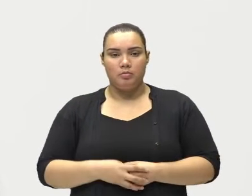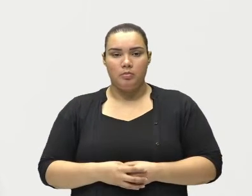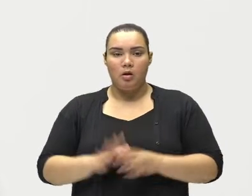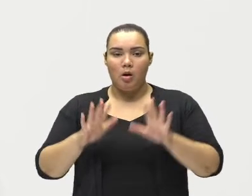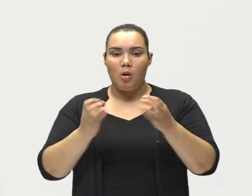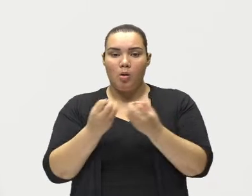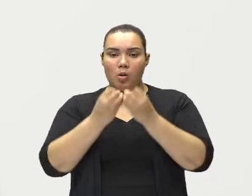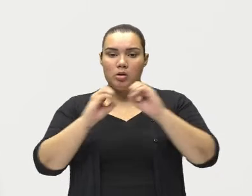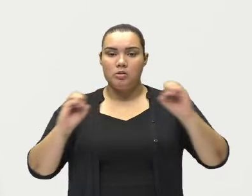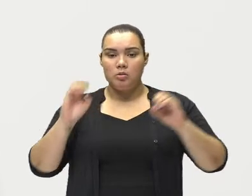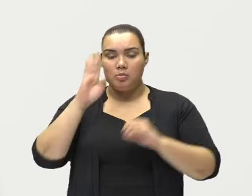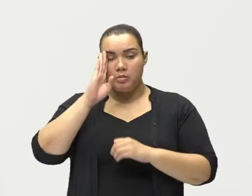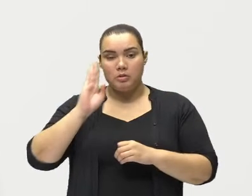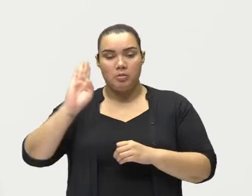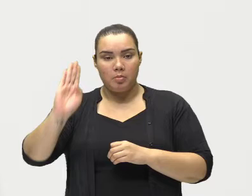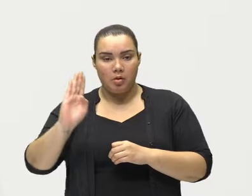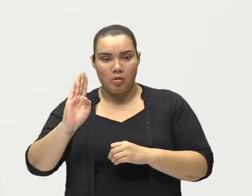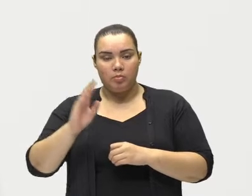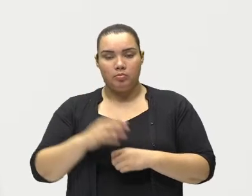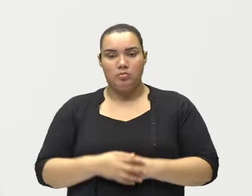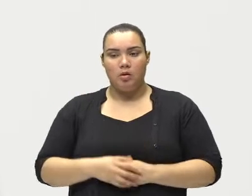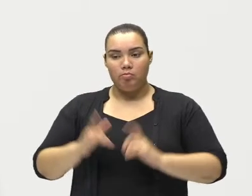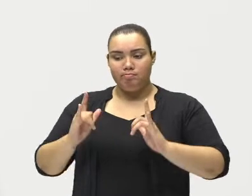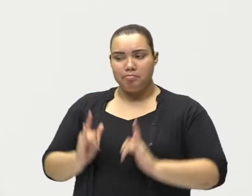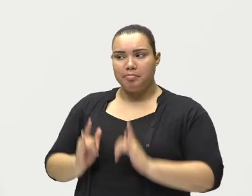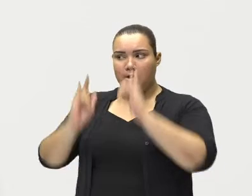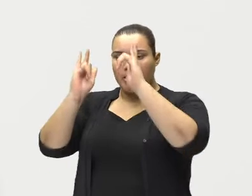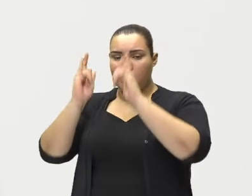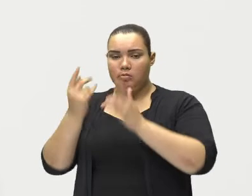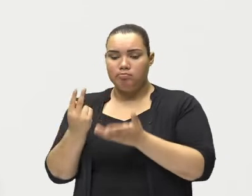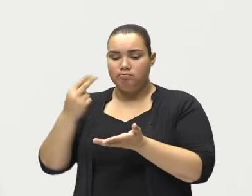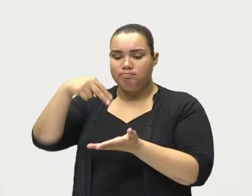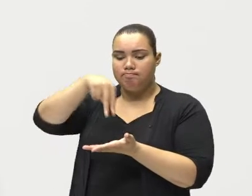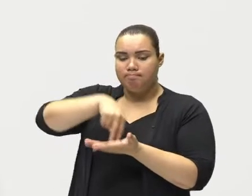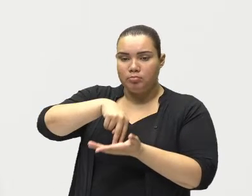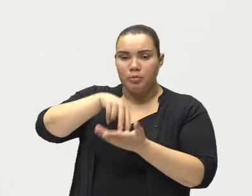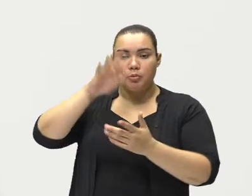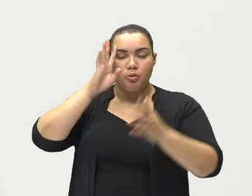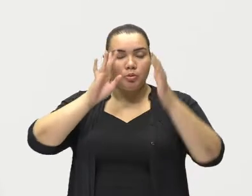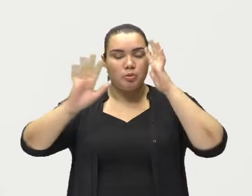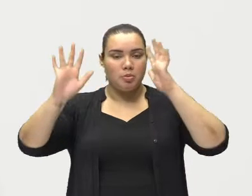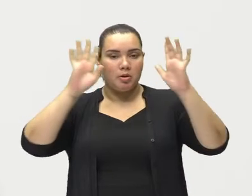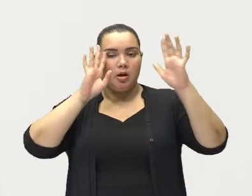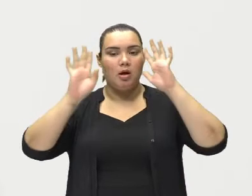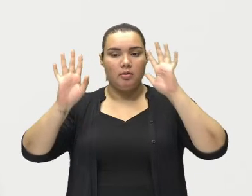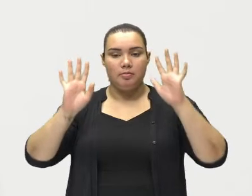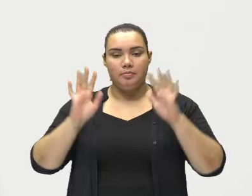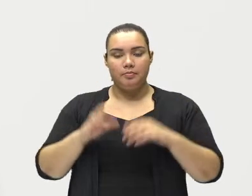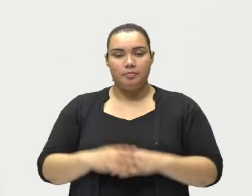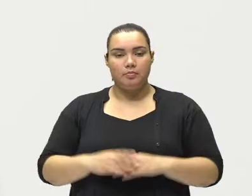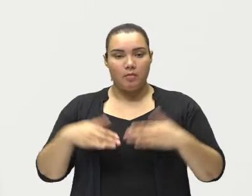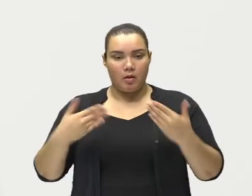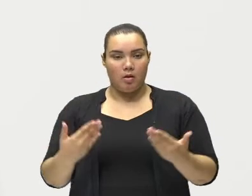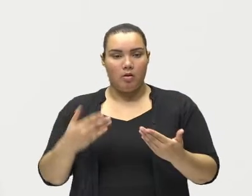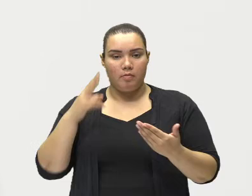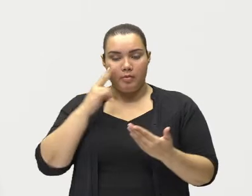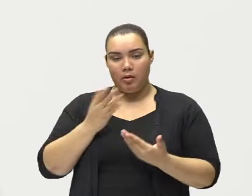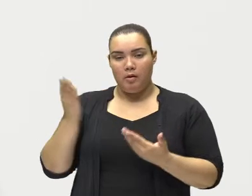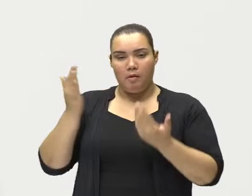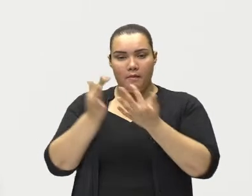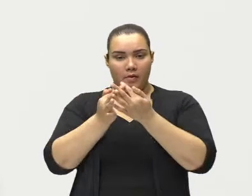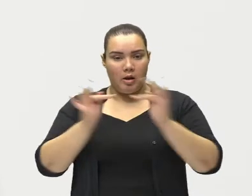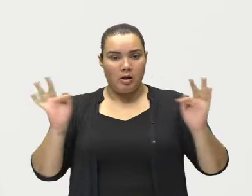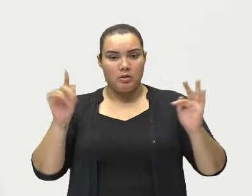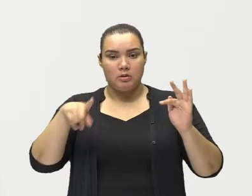olha só. Pôs-se na torre a sonhar. Aqui é a oração principal, né? Pôs-se na torre a